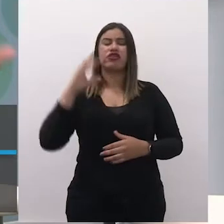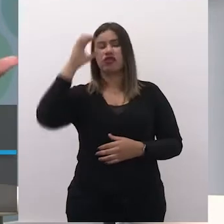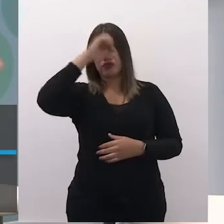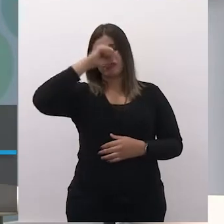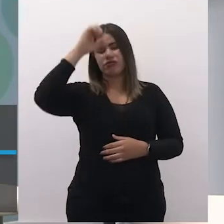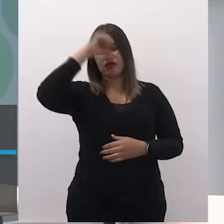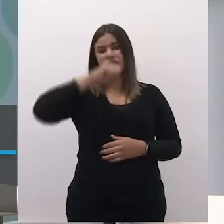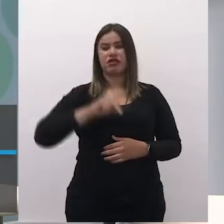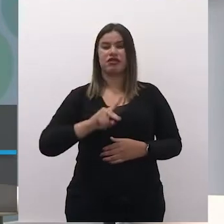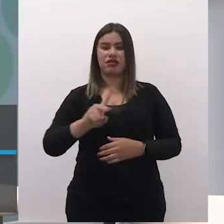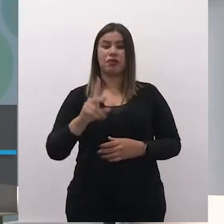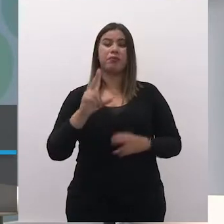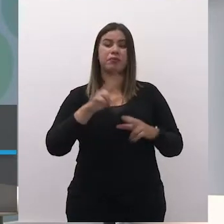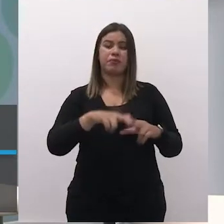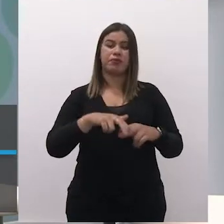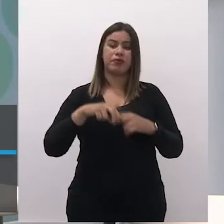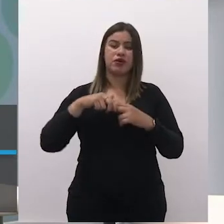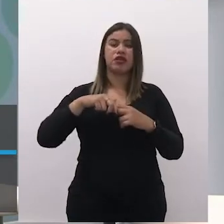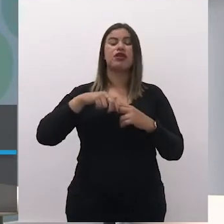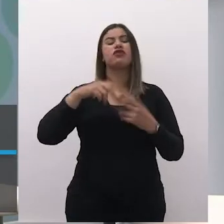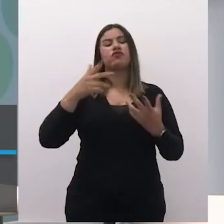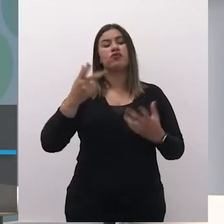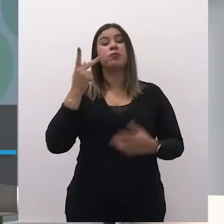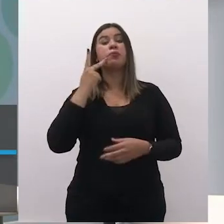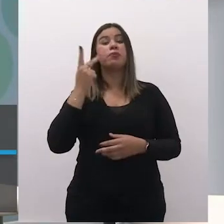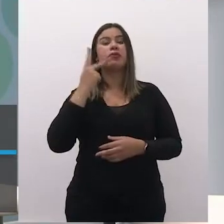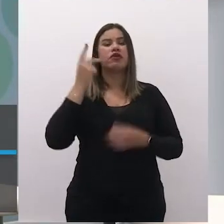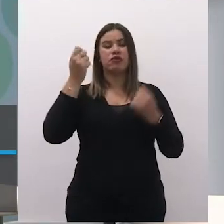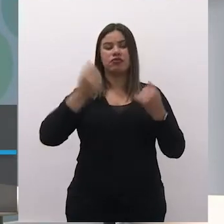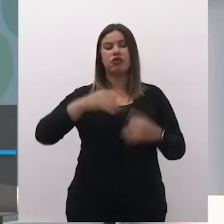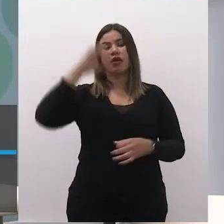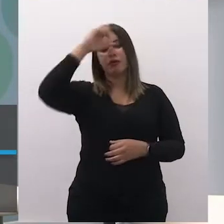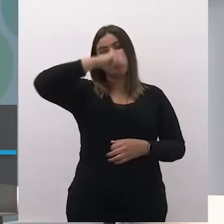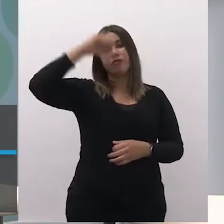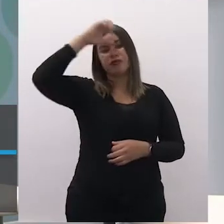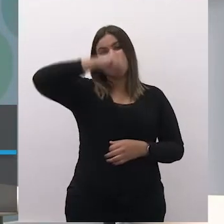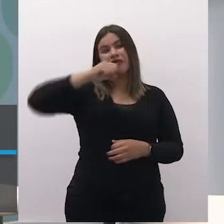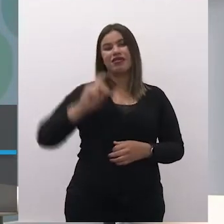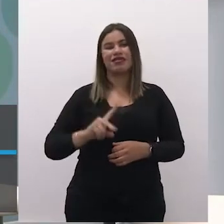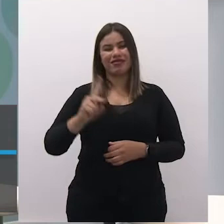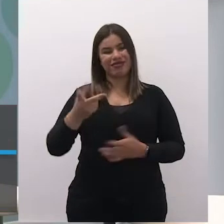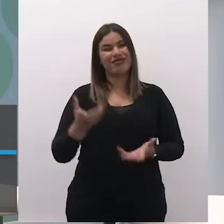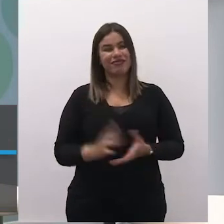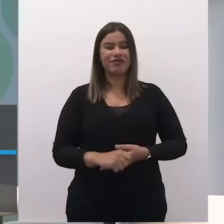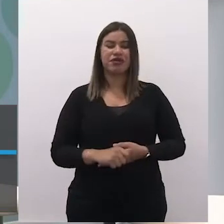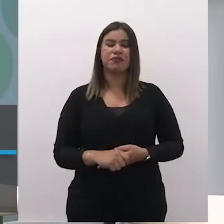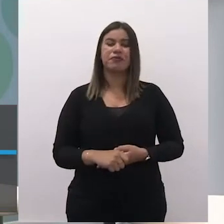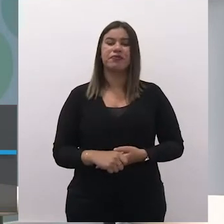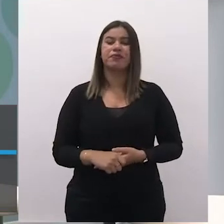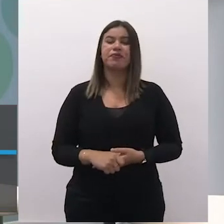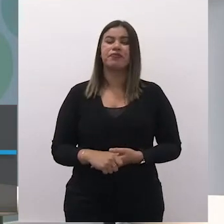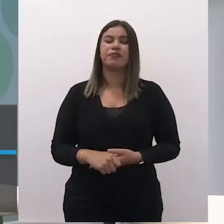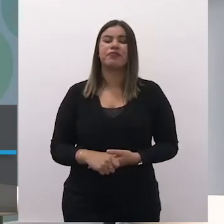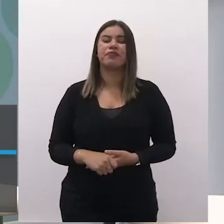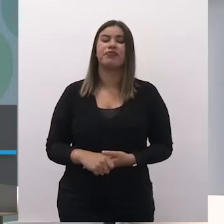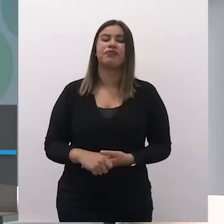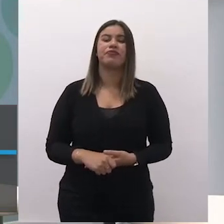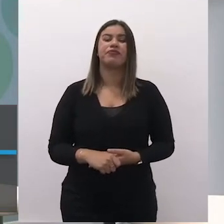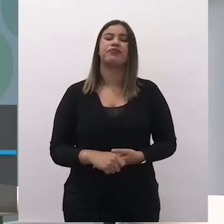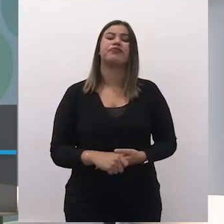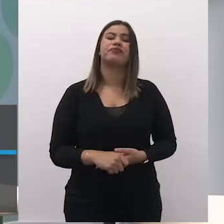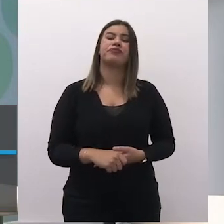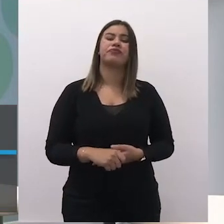Por isso que eu gosto muito desse aprender. Porque a gente está aprendendo a trabalhar com eles, né? Diante